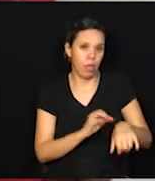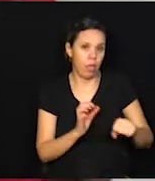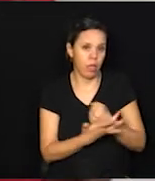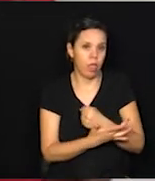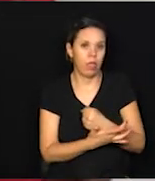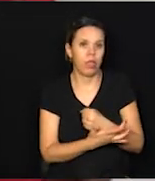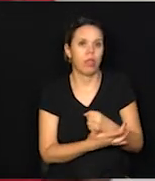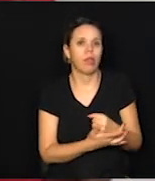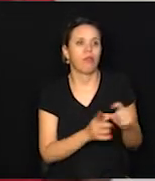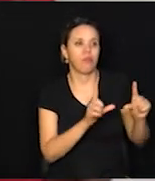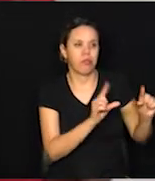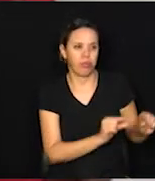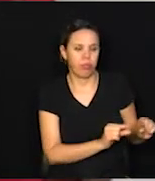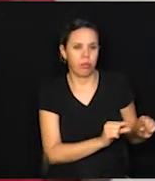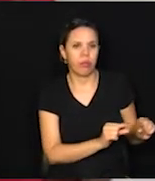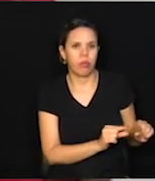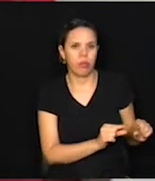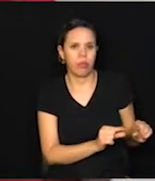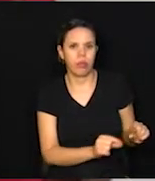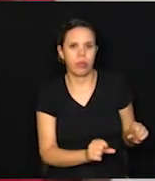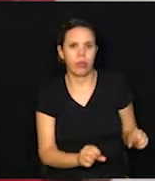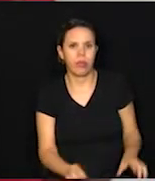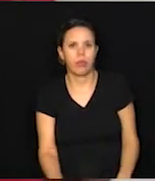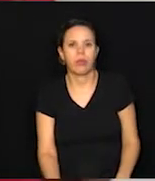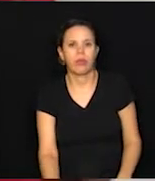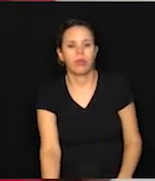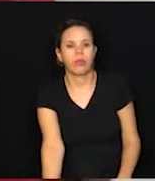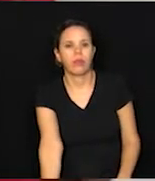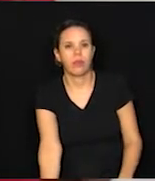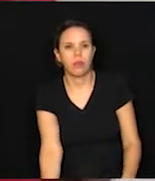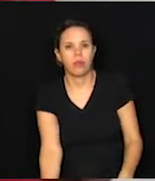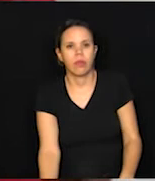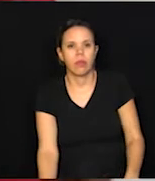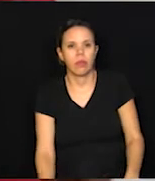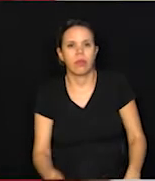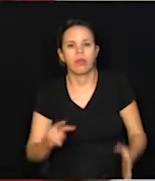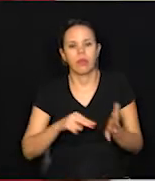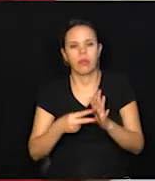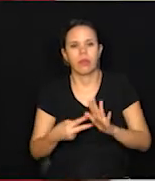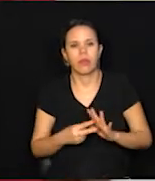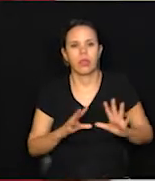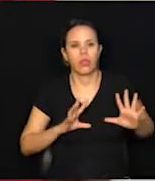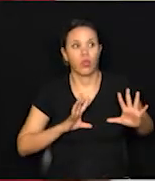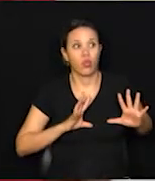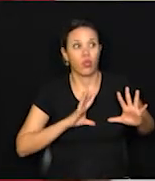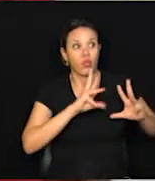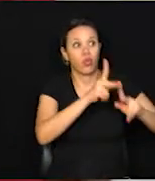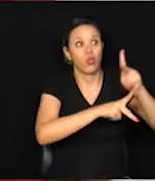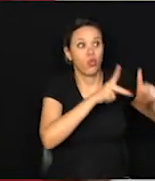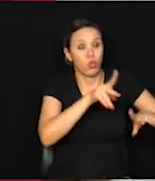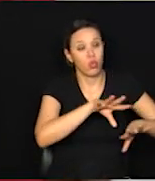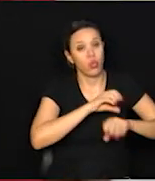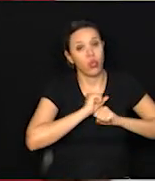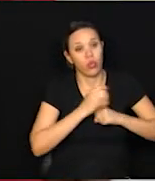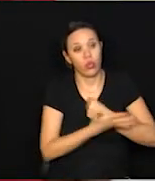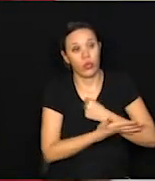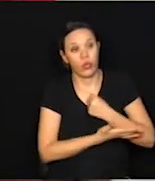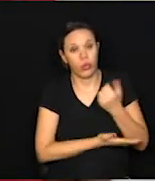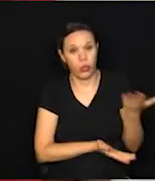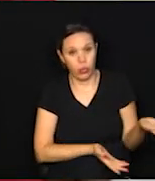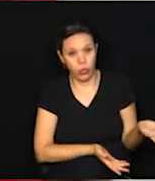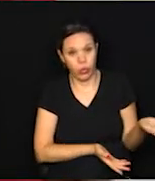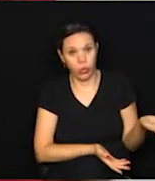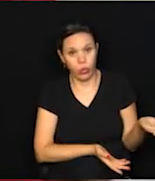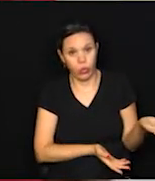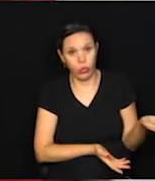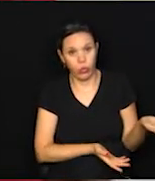é baixíssima, baixíssima. Significa que entre todas as pessoas que contraíram o vírus,